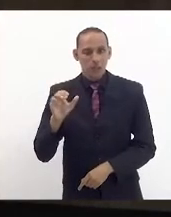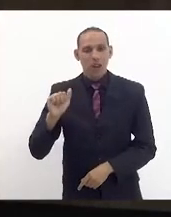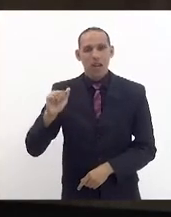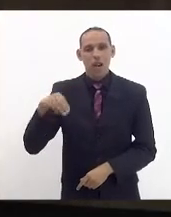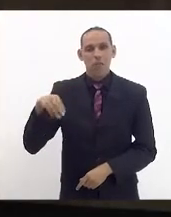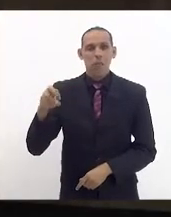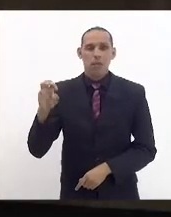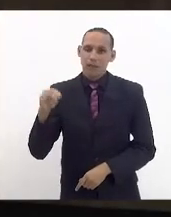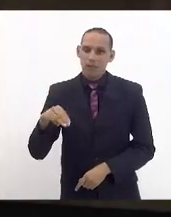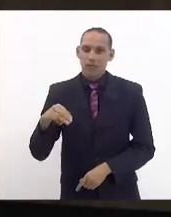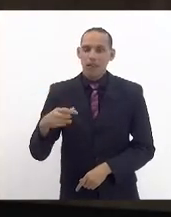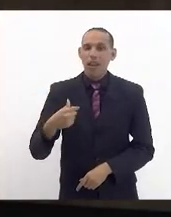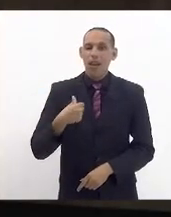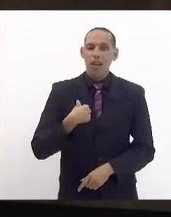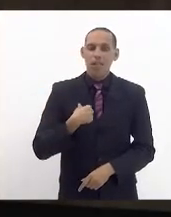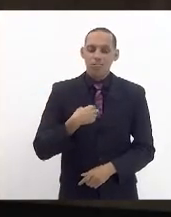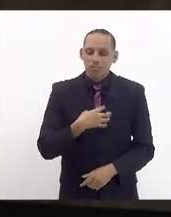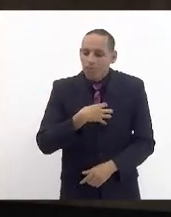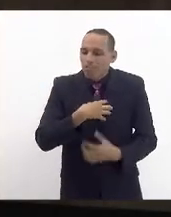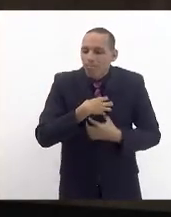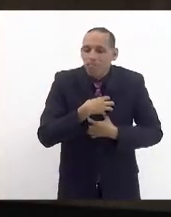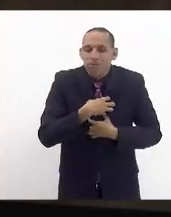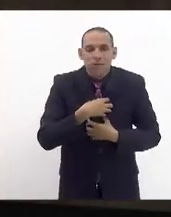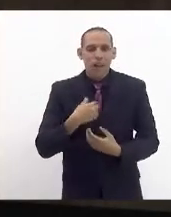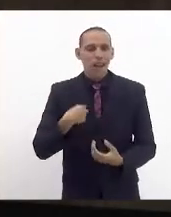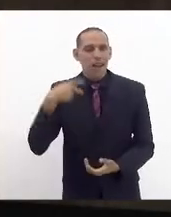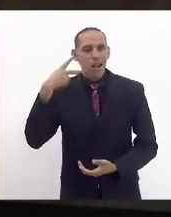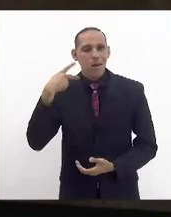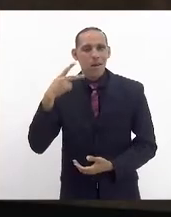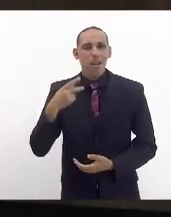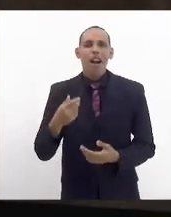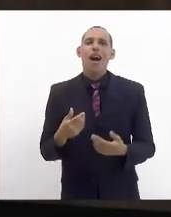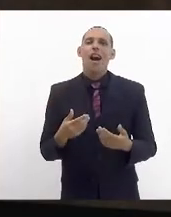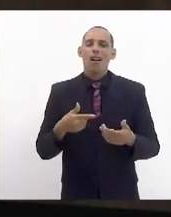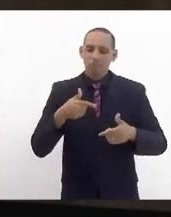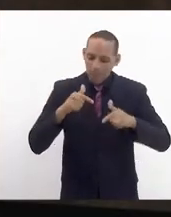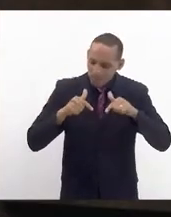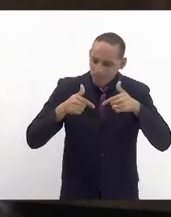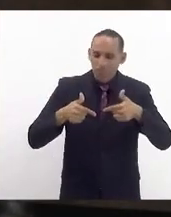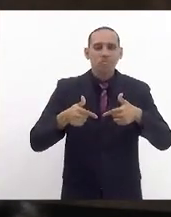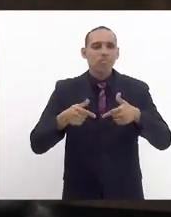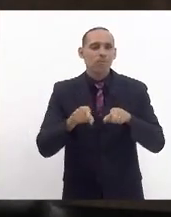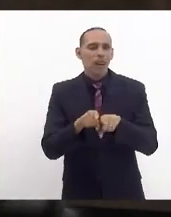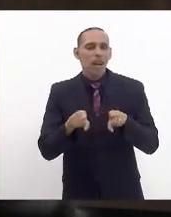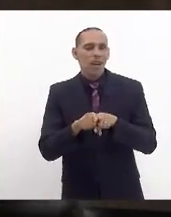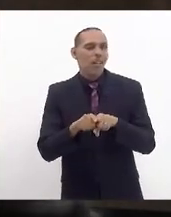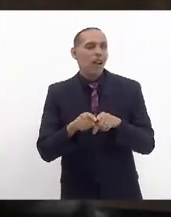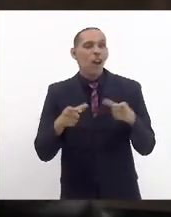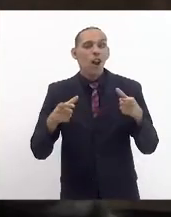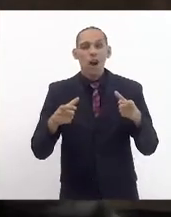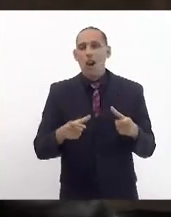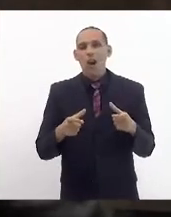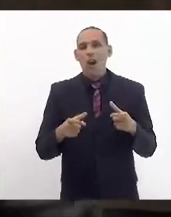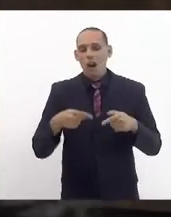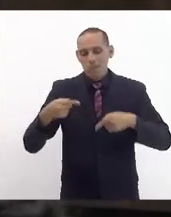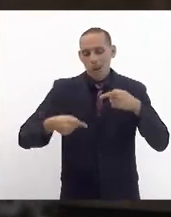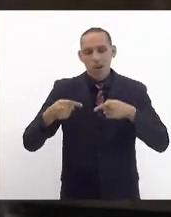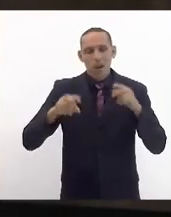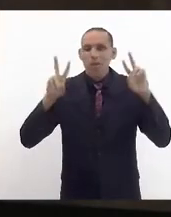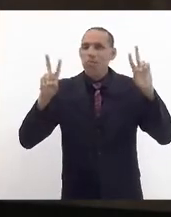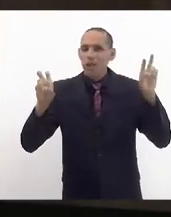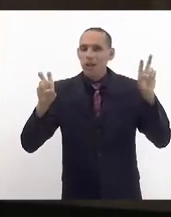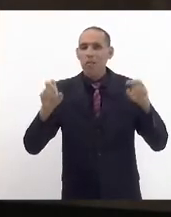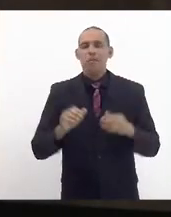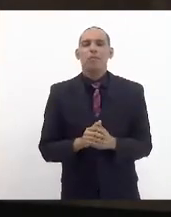Eu me considero uma parlamentar que atuou desde o primeiro momento na discussão desse tema, presidente,